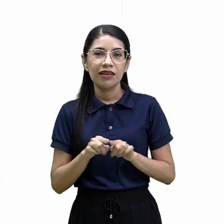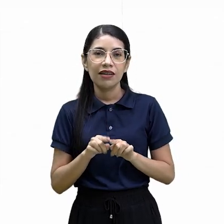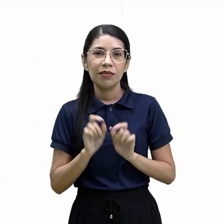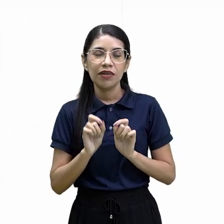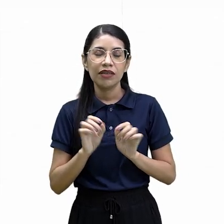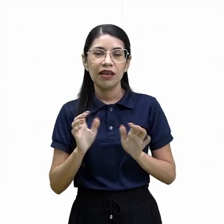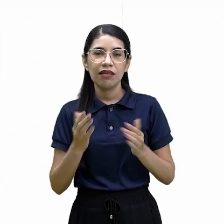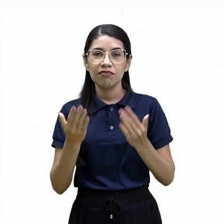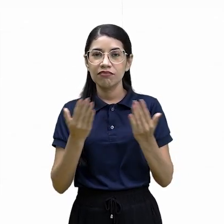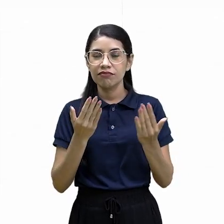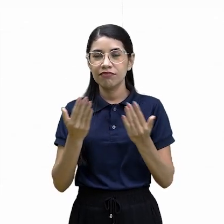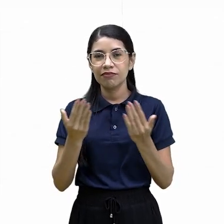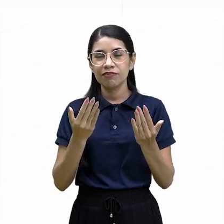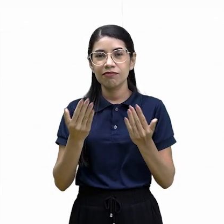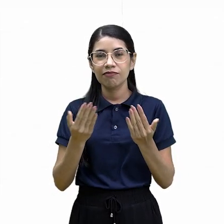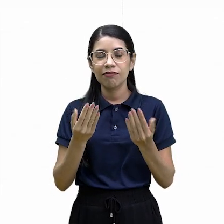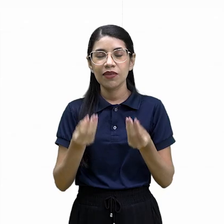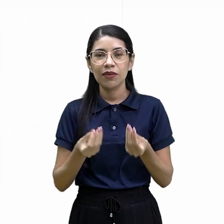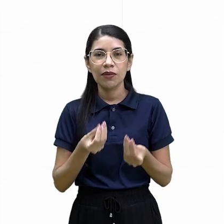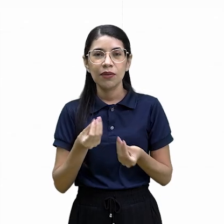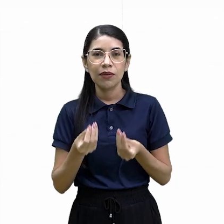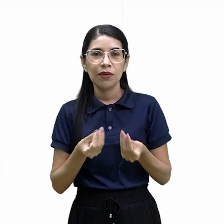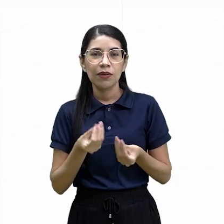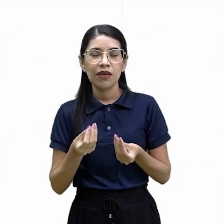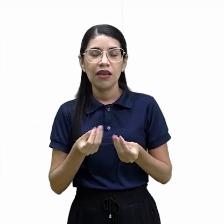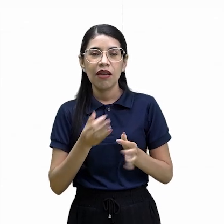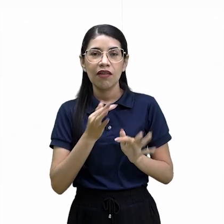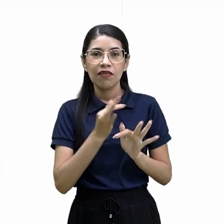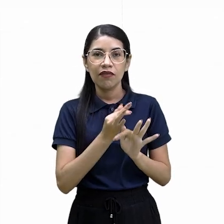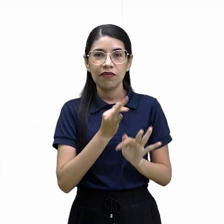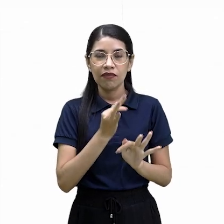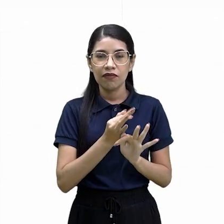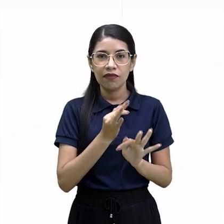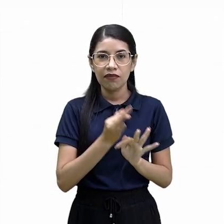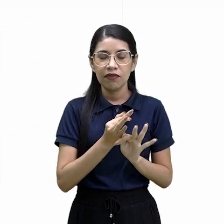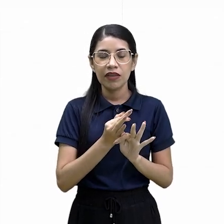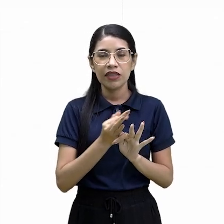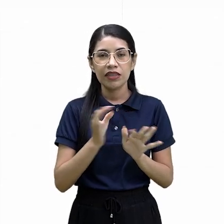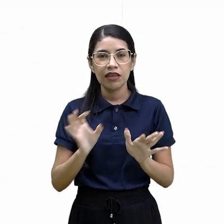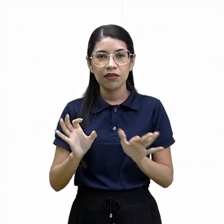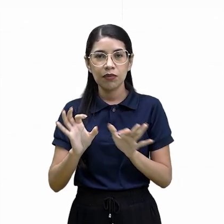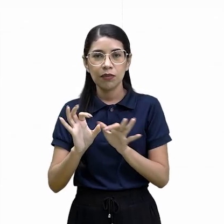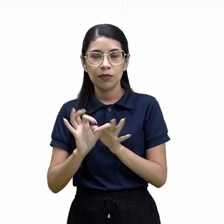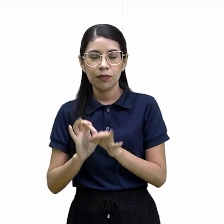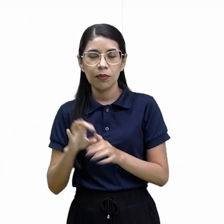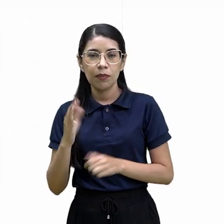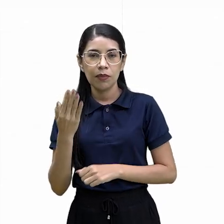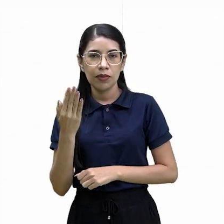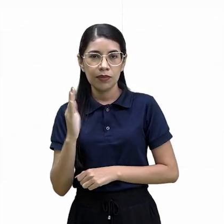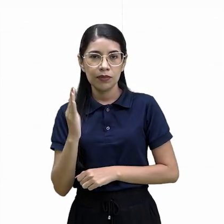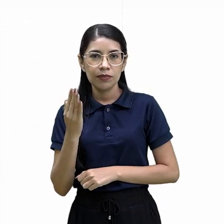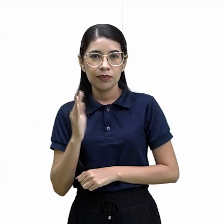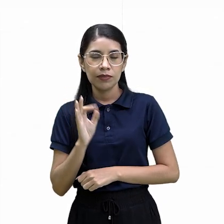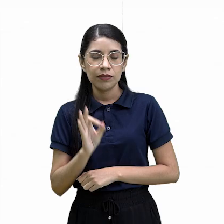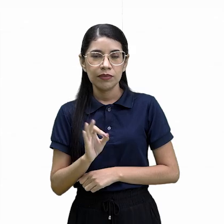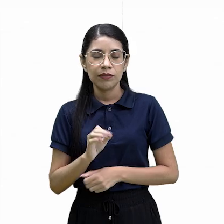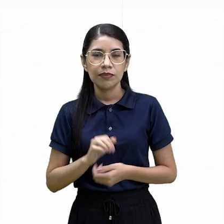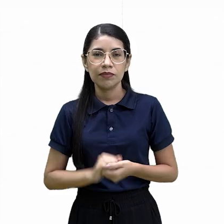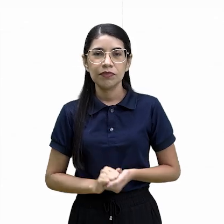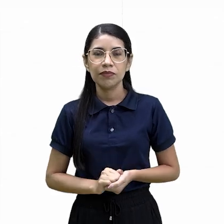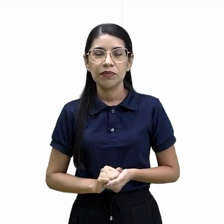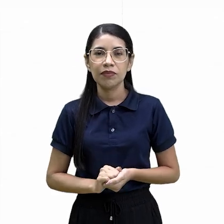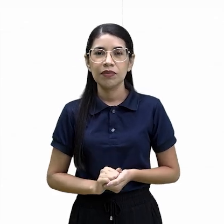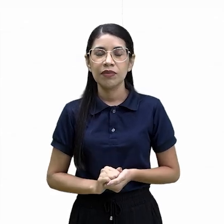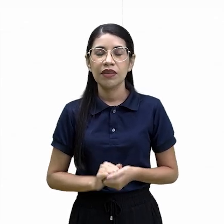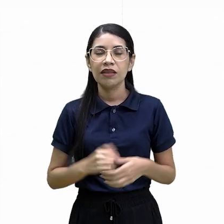um comparativo, colocando a física juntamente com a biologia. Então, falar sobre